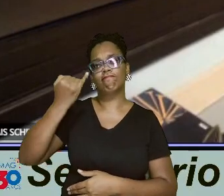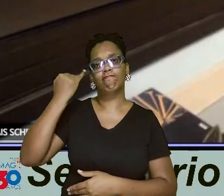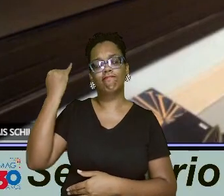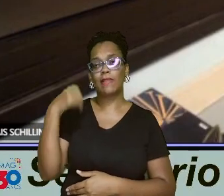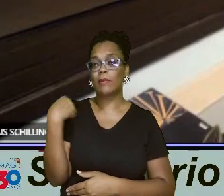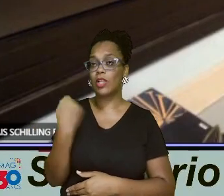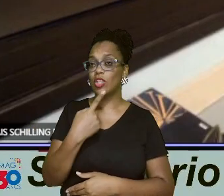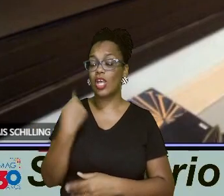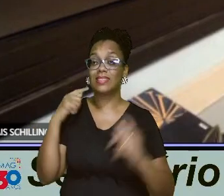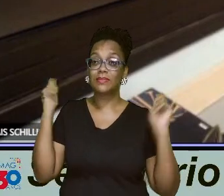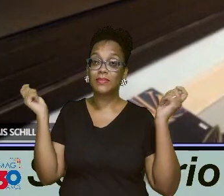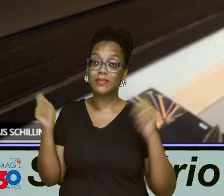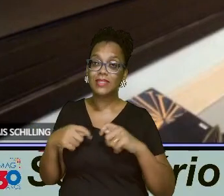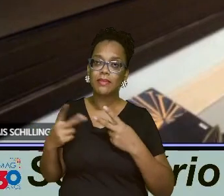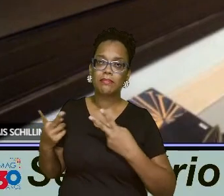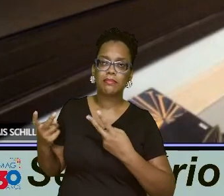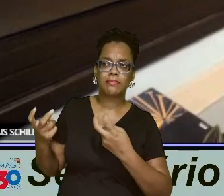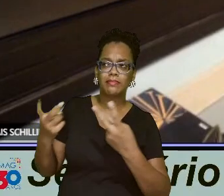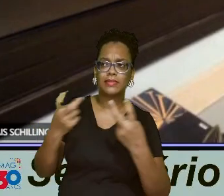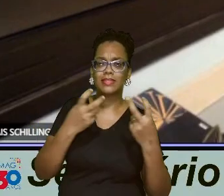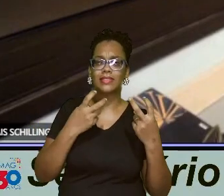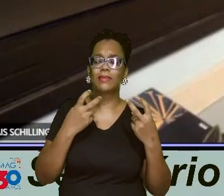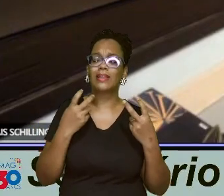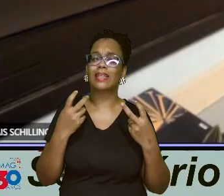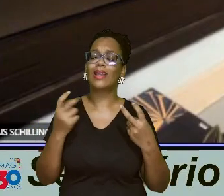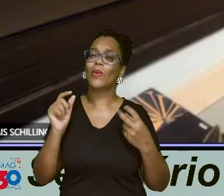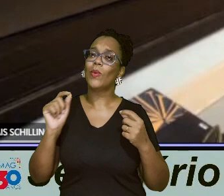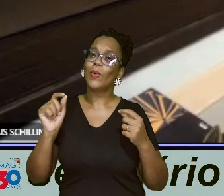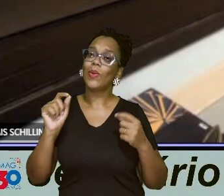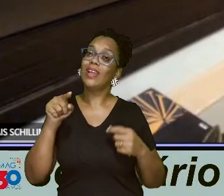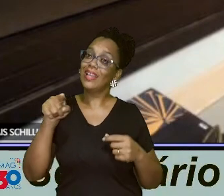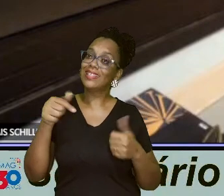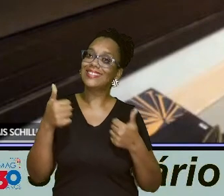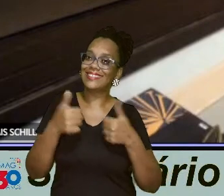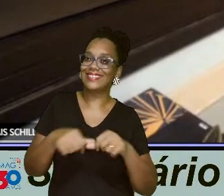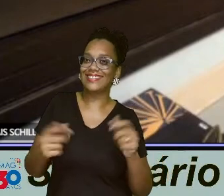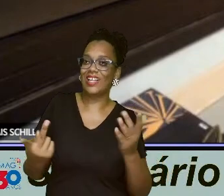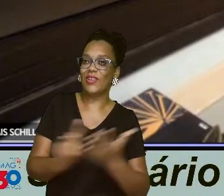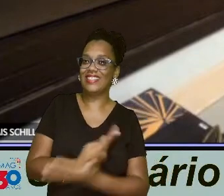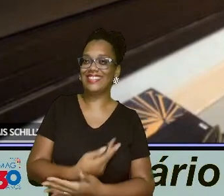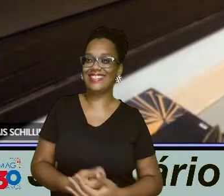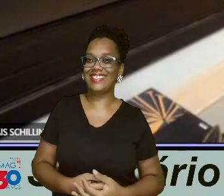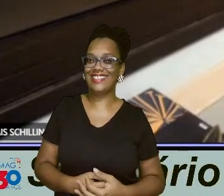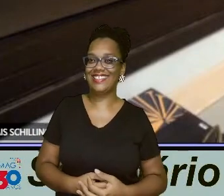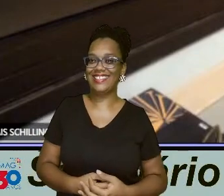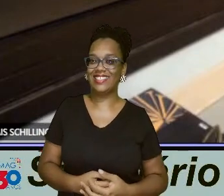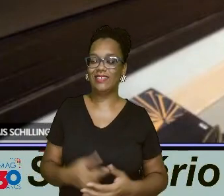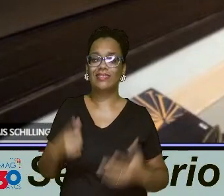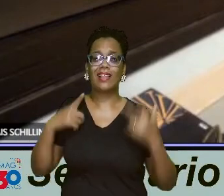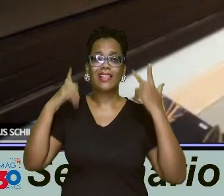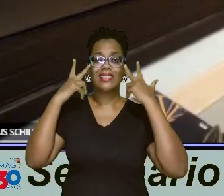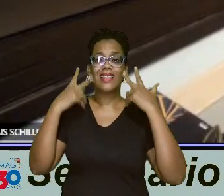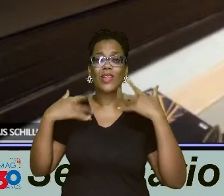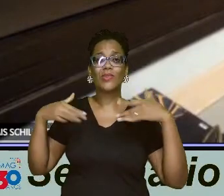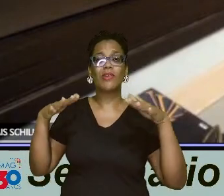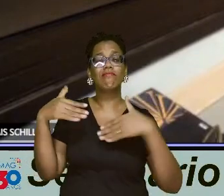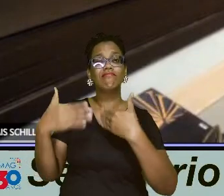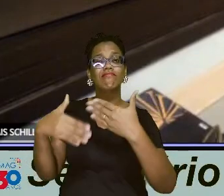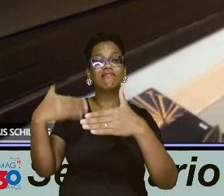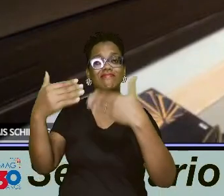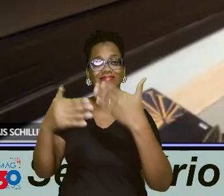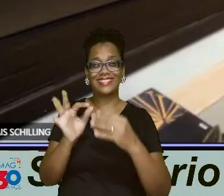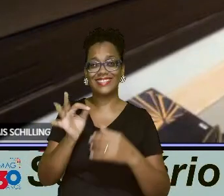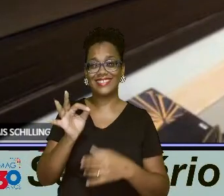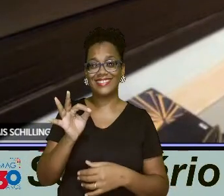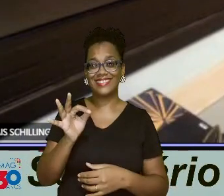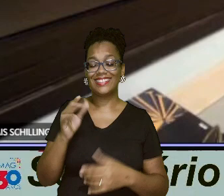que nós pudéssemos perceber que isso está acontecendo. Com uma certa naturalidade, né? Com